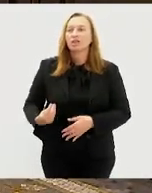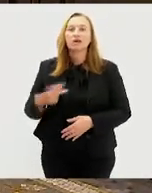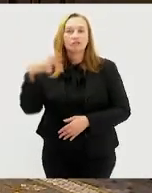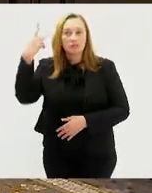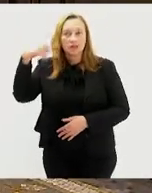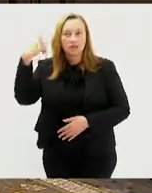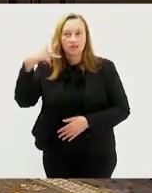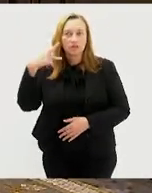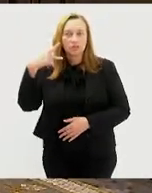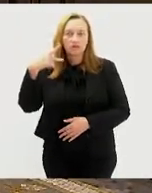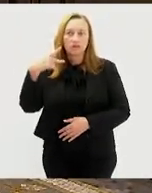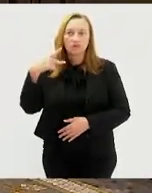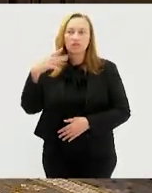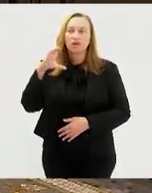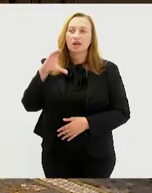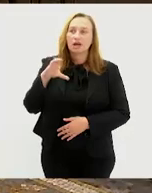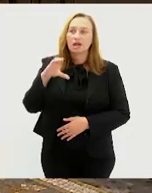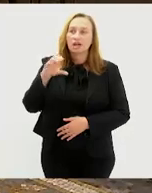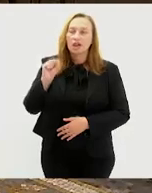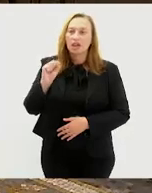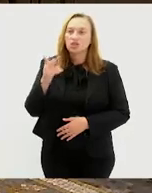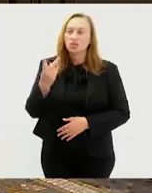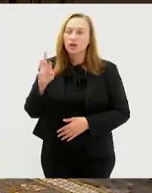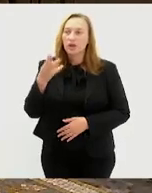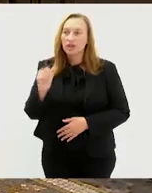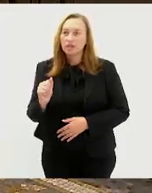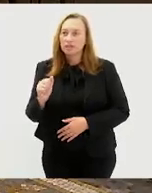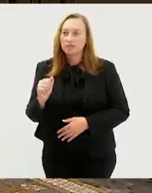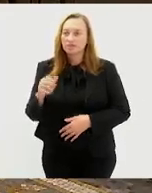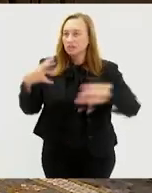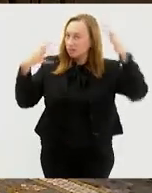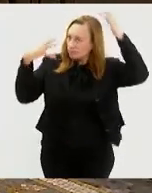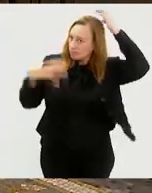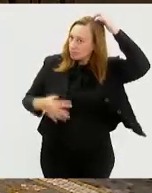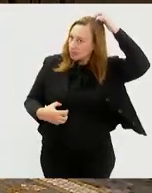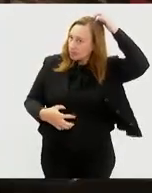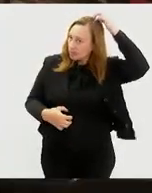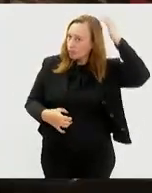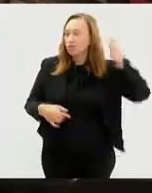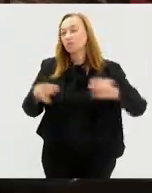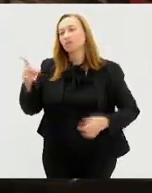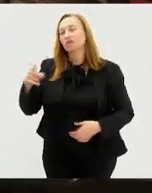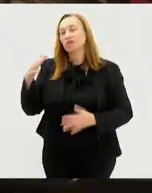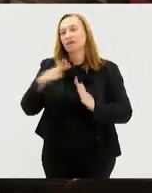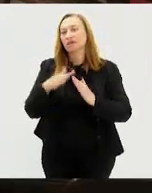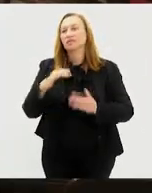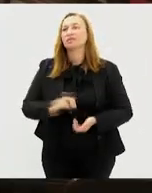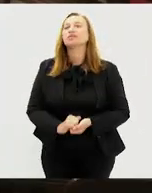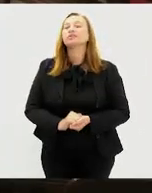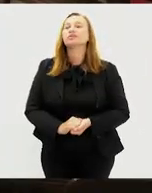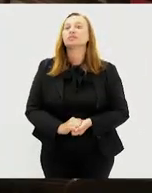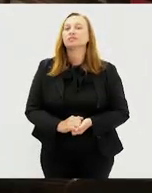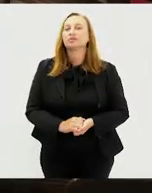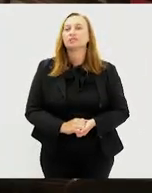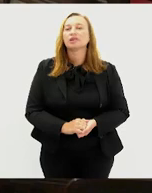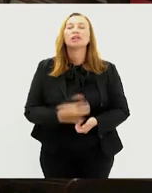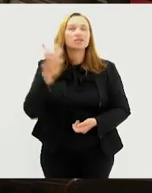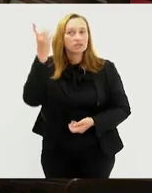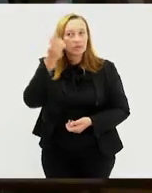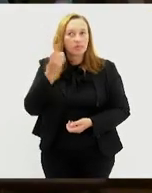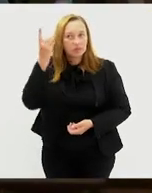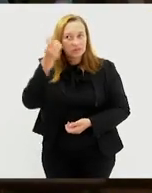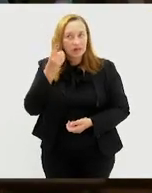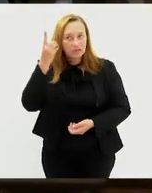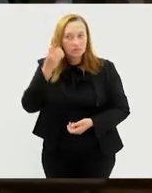de Macacu Vinícius Romero na casa obrigado aí pela tua presença Vereador anunciado seja bem-vindo Deputado vald ceas assume